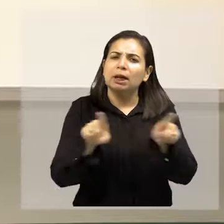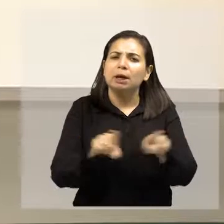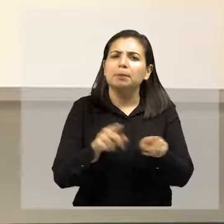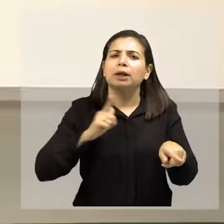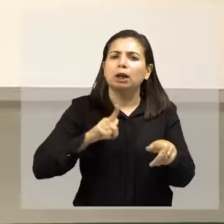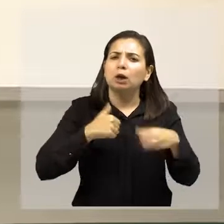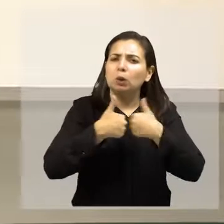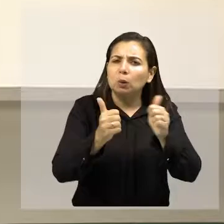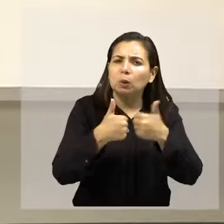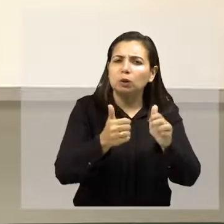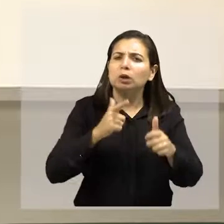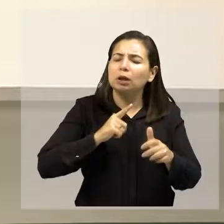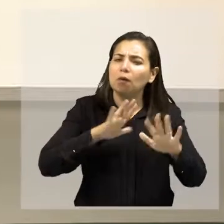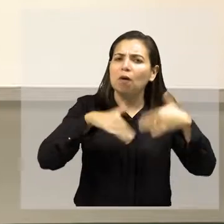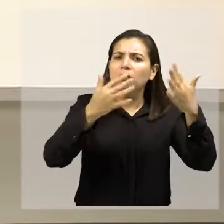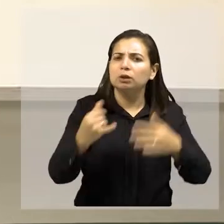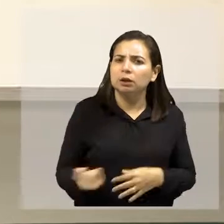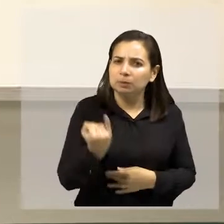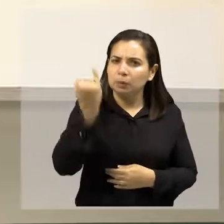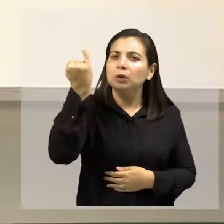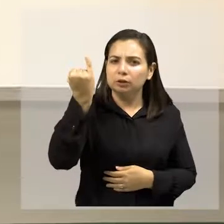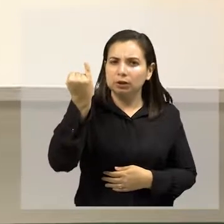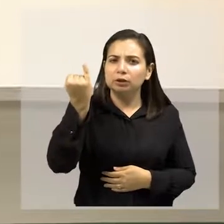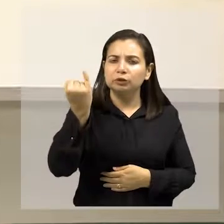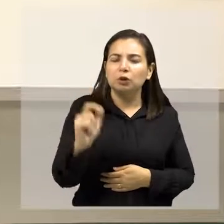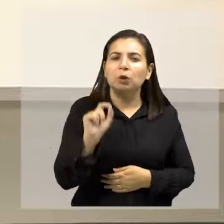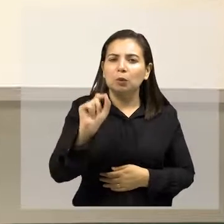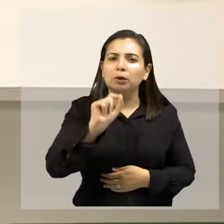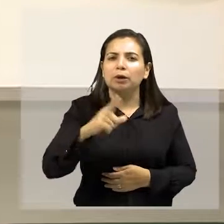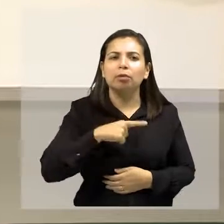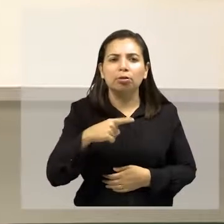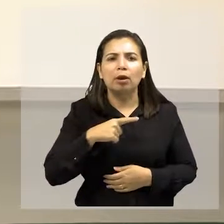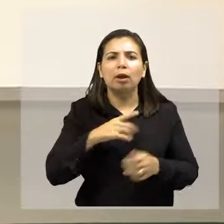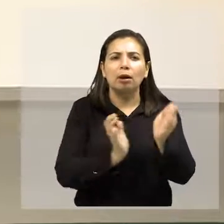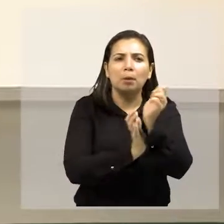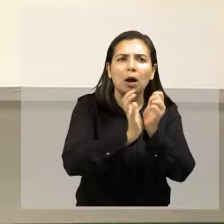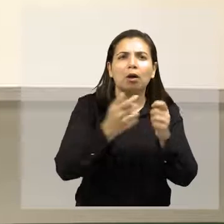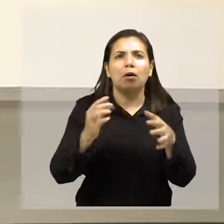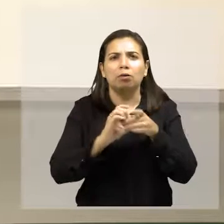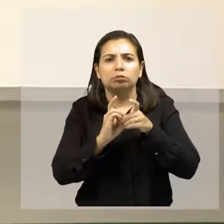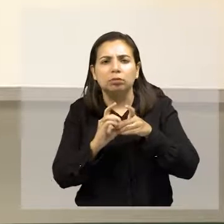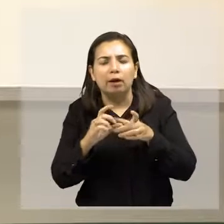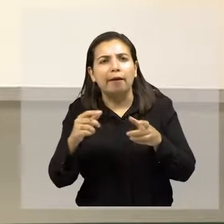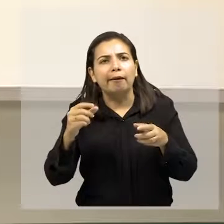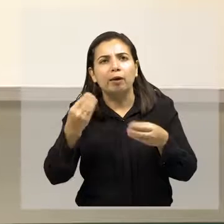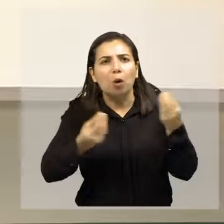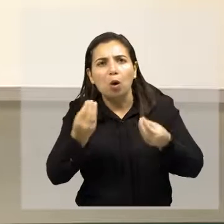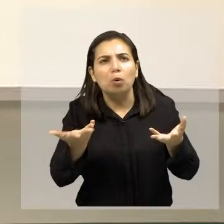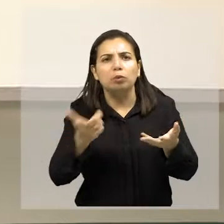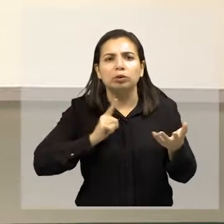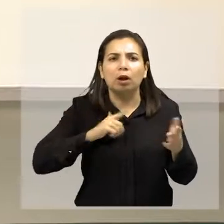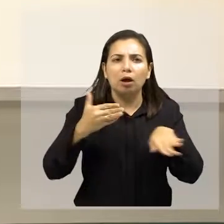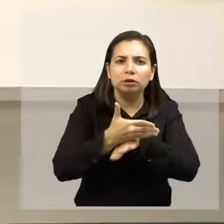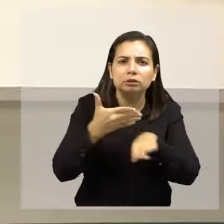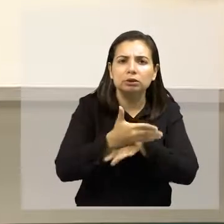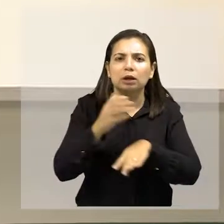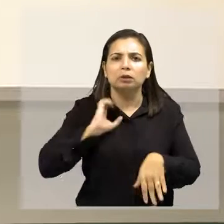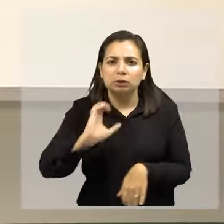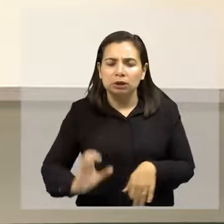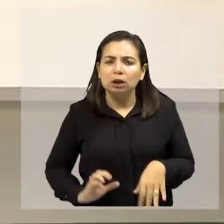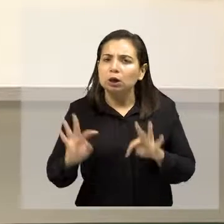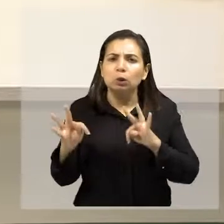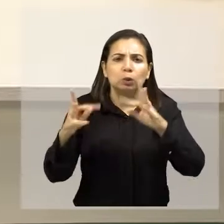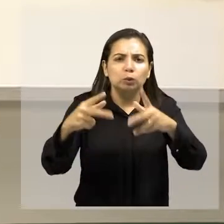de Fortaleza teve um avanço importante quanto à sua democratização, ao acesso, né, garantia do acesso a cidadãos